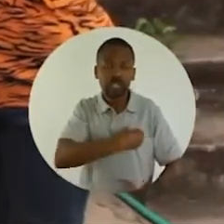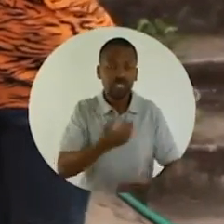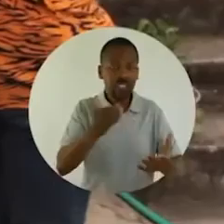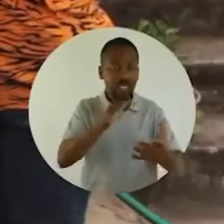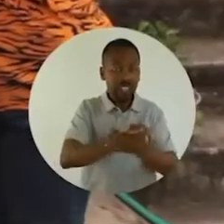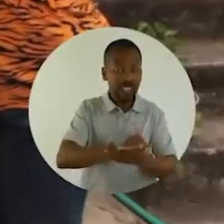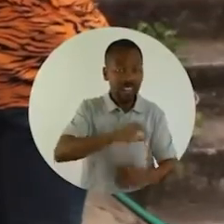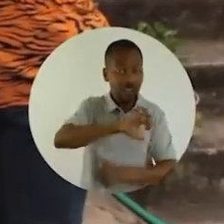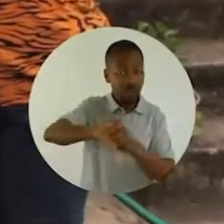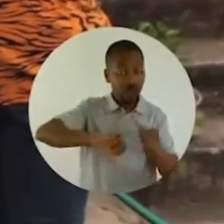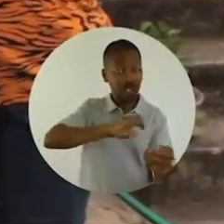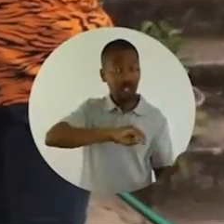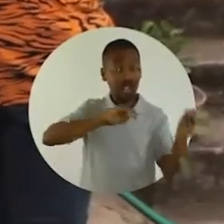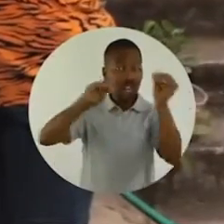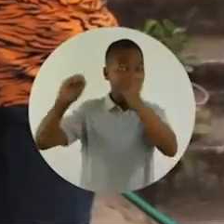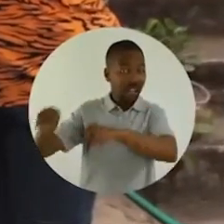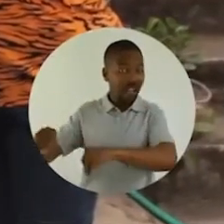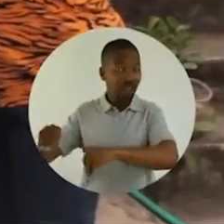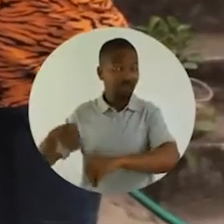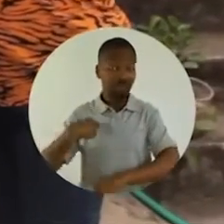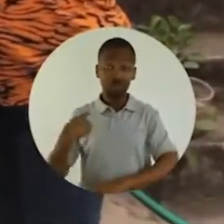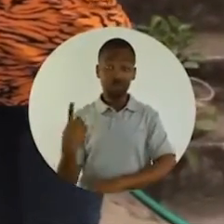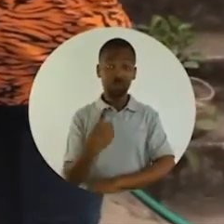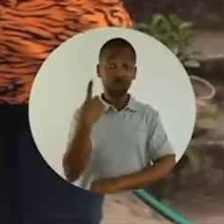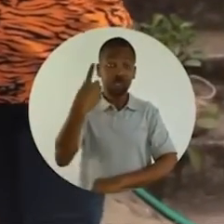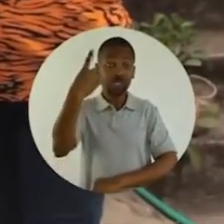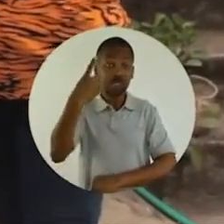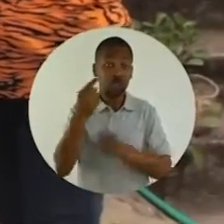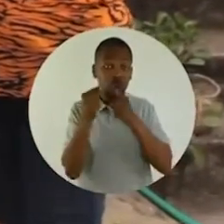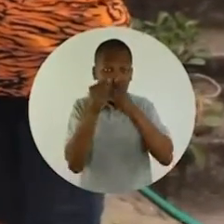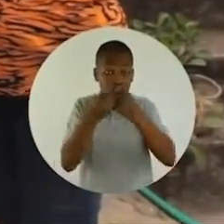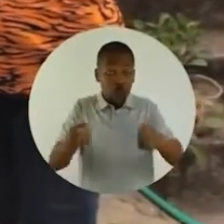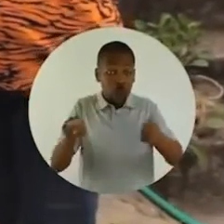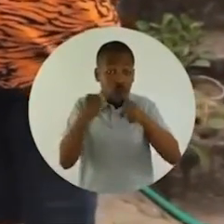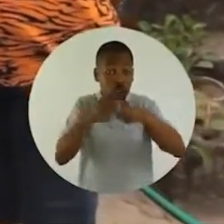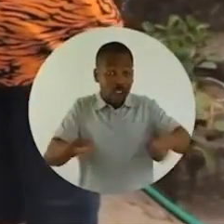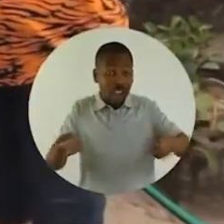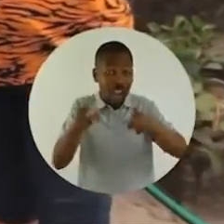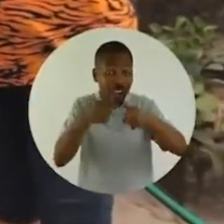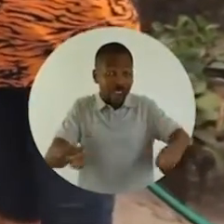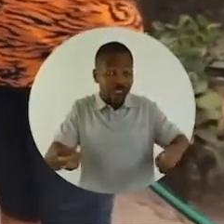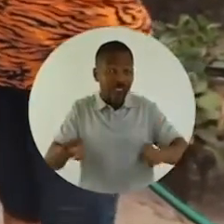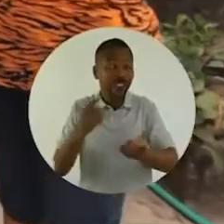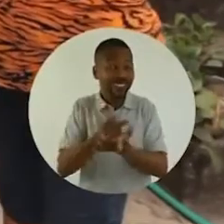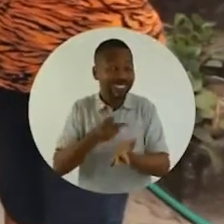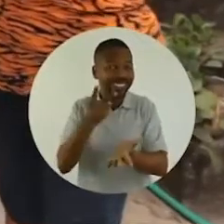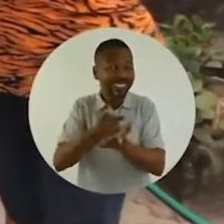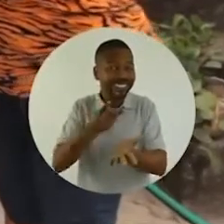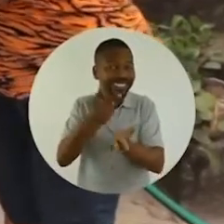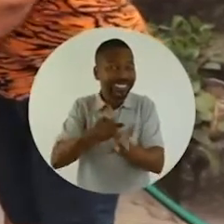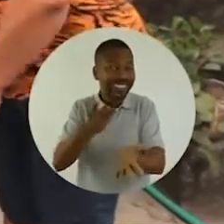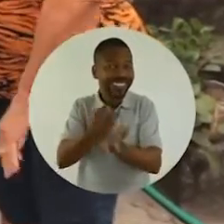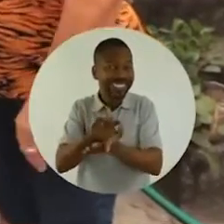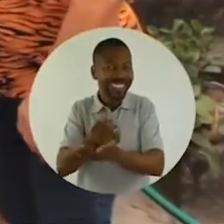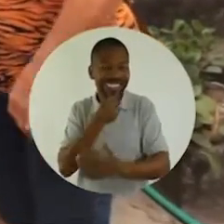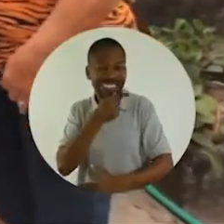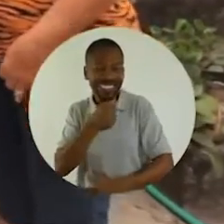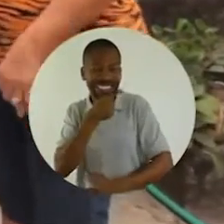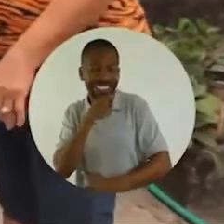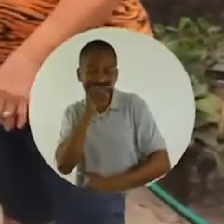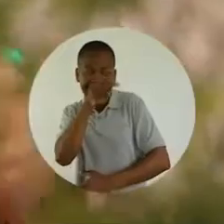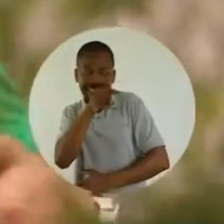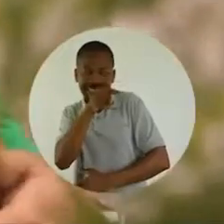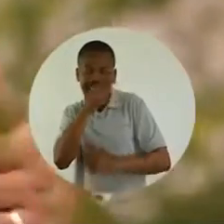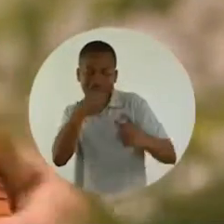Carla e a Kátia, né? Nós estamos sozinhos. Muito churrasquinho de gato aqui, né, tia? Muito churrasquinho de gato aqui naquele canto ali,